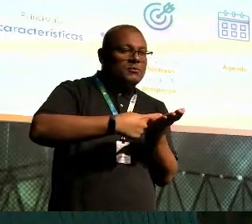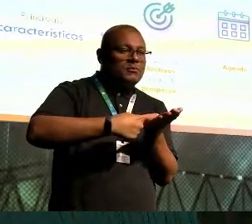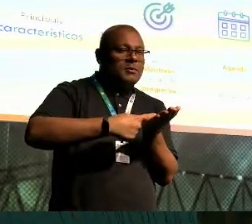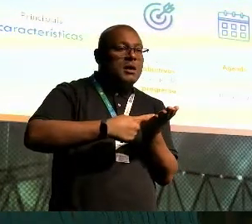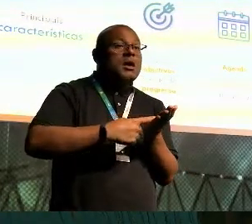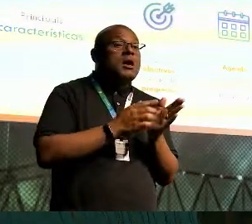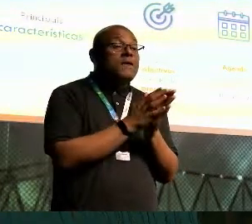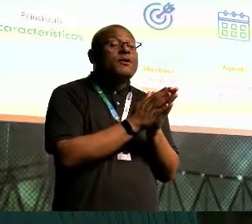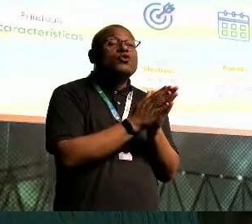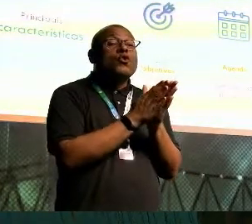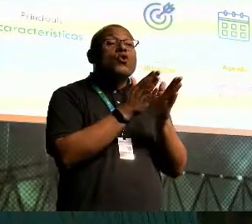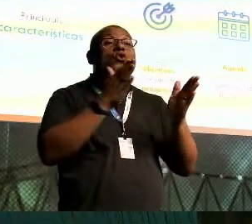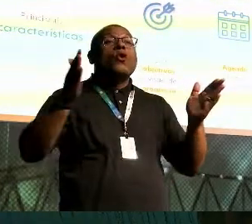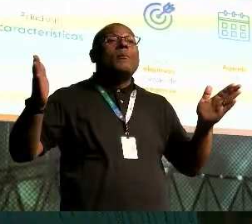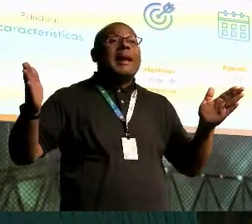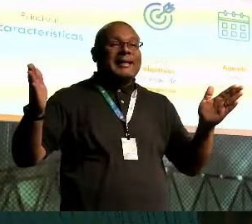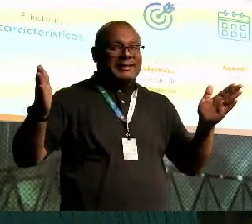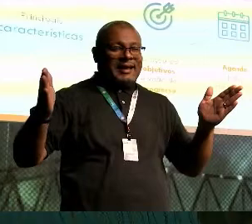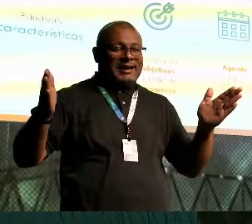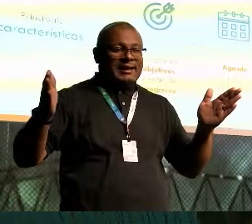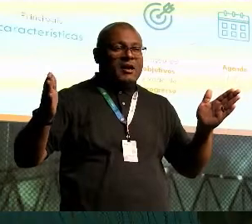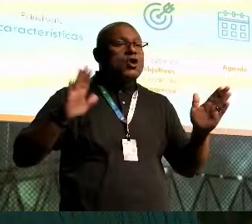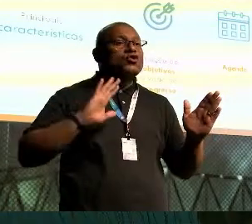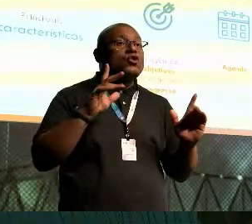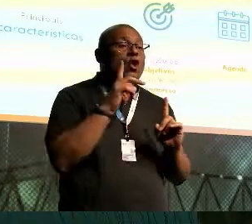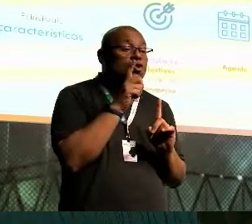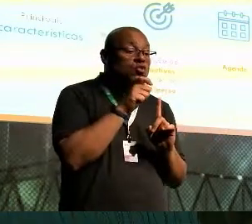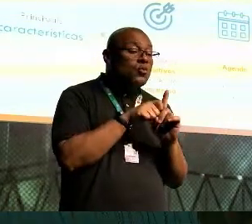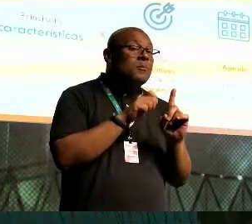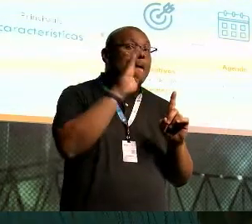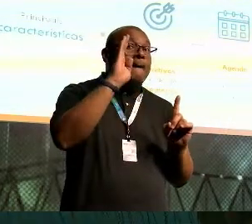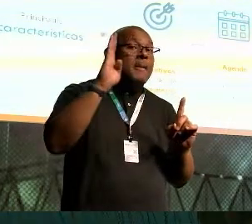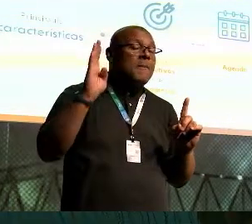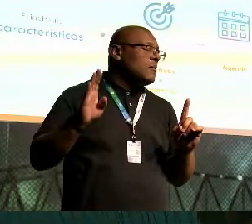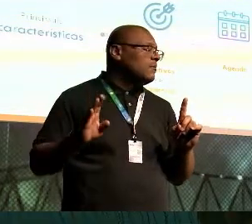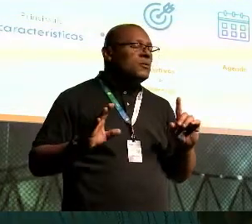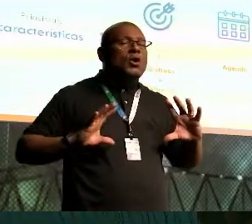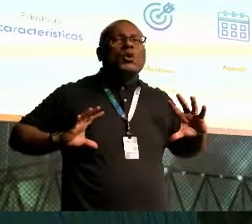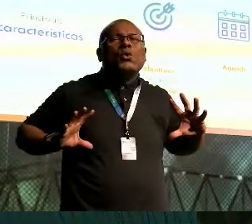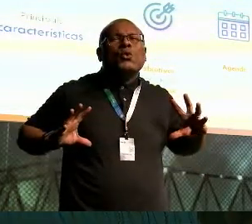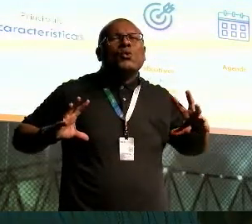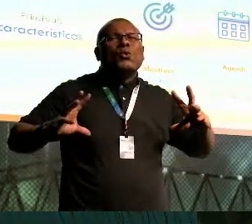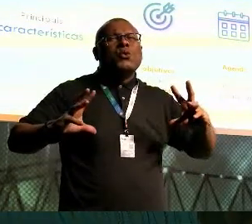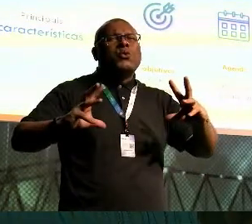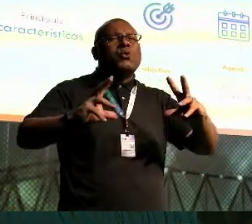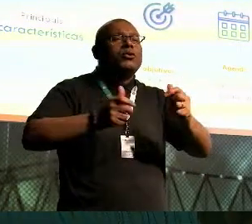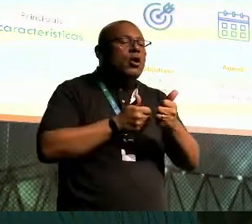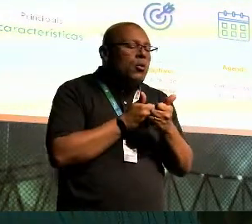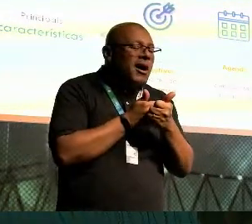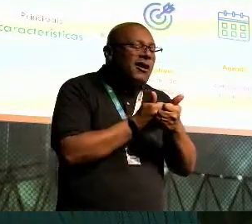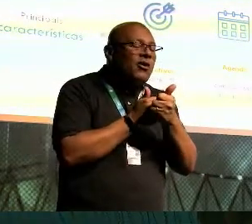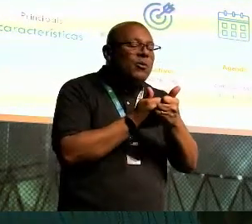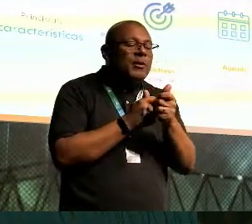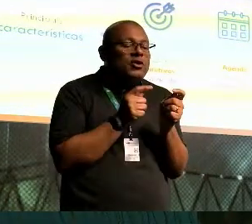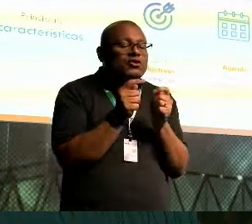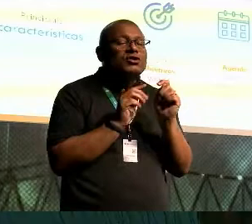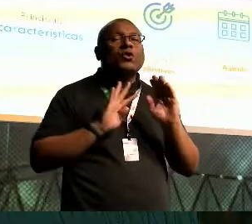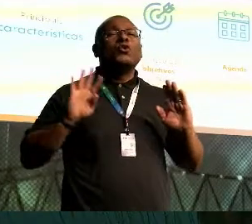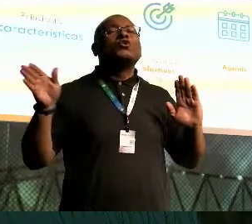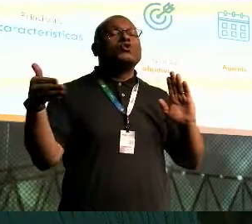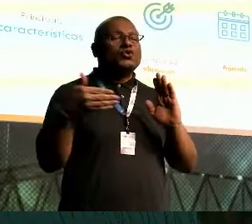completa. Eu não vejo só a agenda do que eu tenho programado no Banco do Brasil, ou programo ali. Eu começo ali, mas eu faço a gestão de